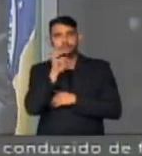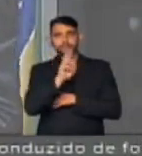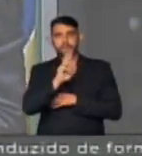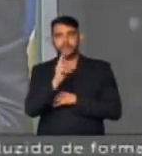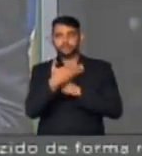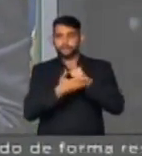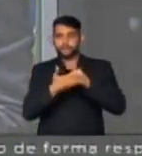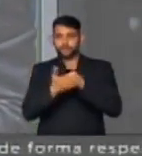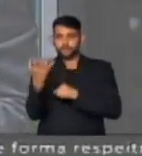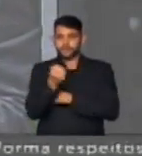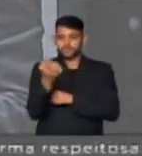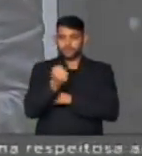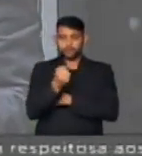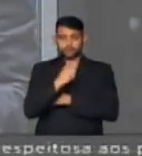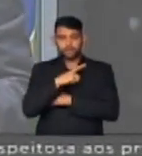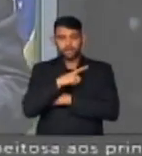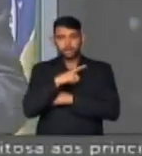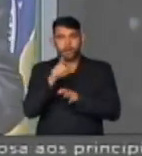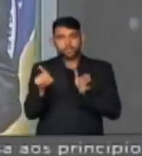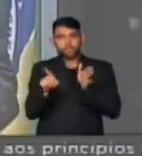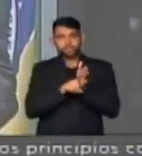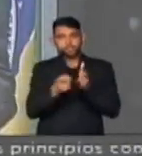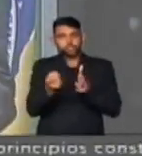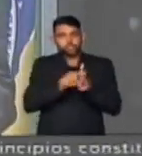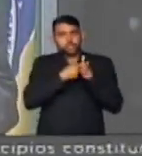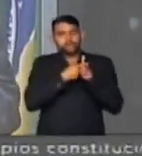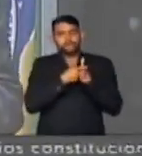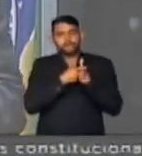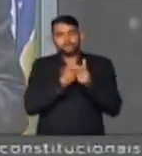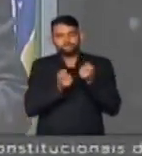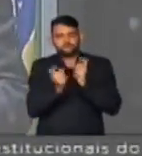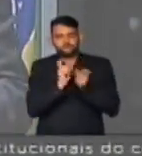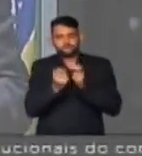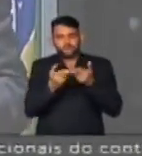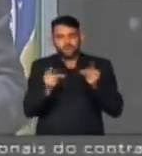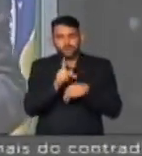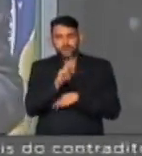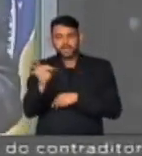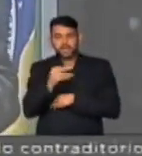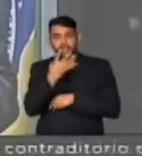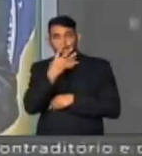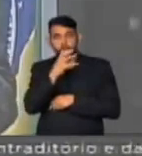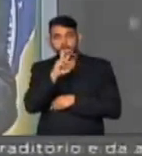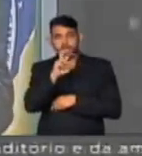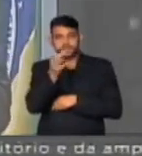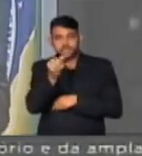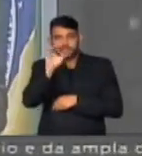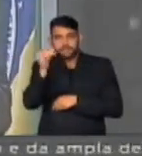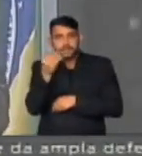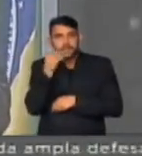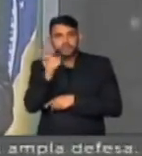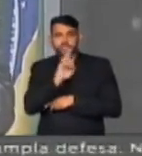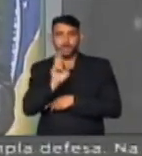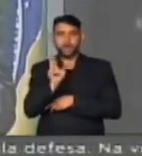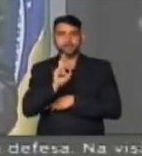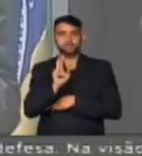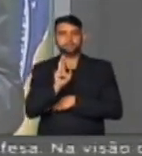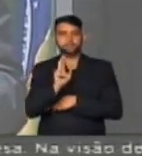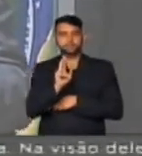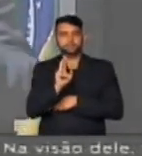de pensão têm um rombo administrados pelo PT de 46 bilhões de